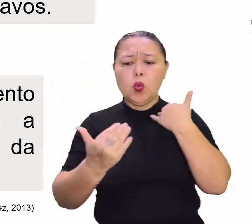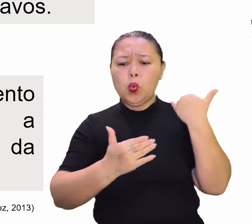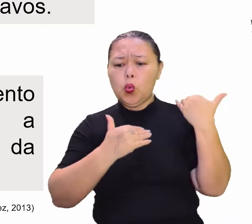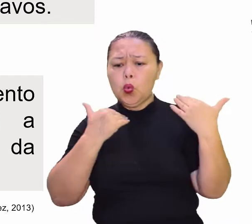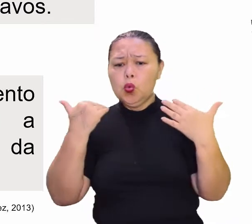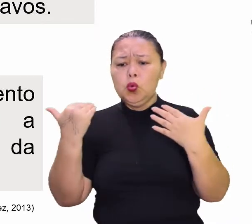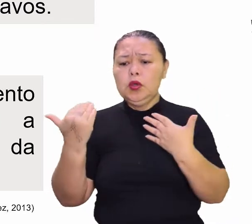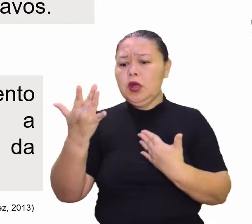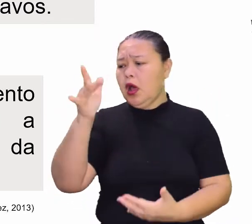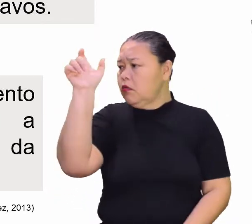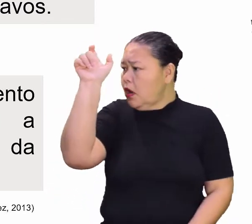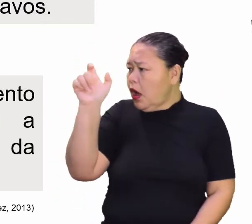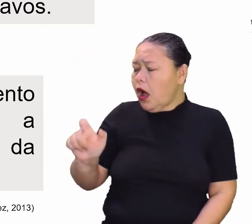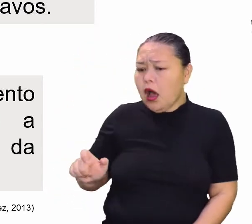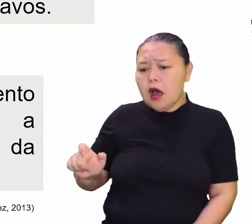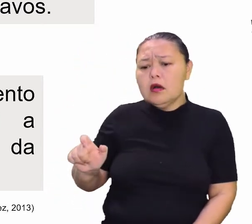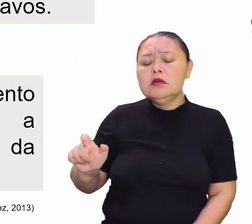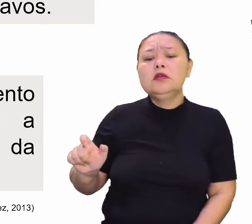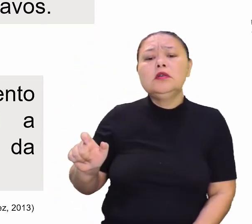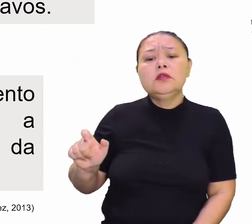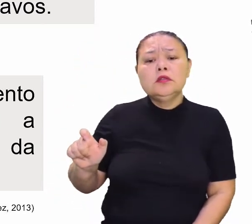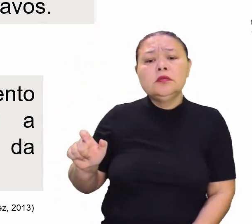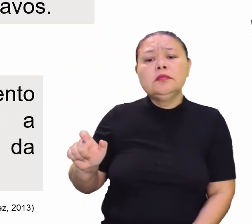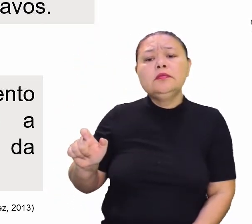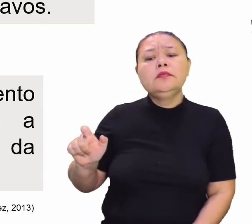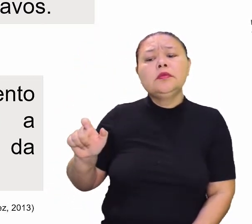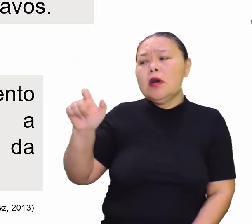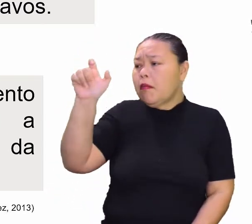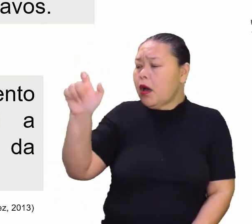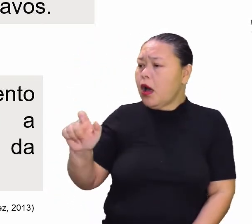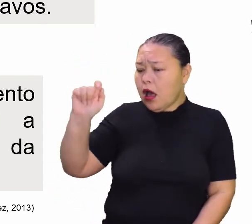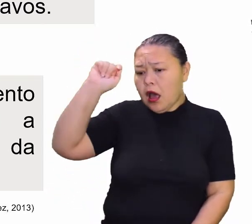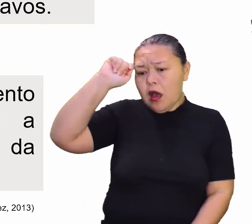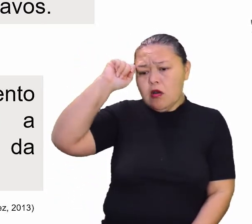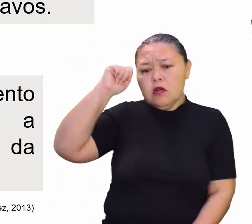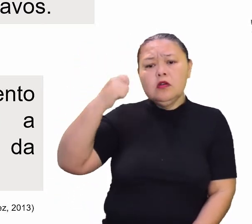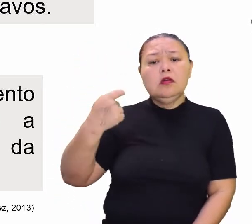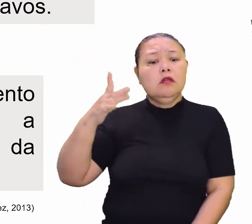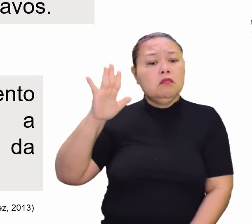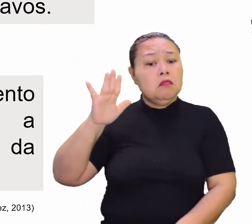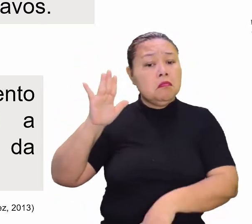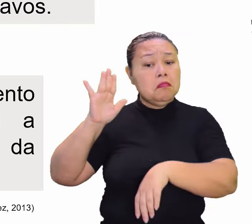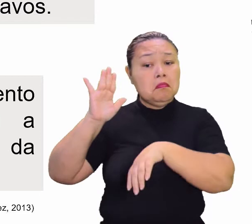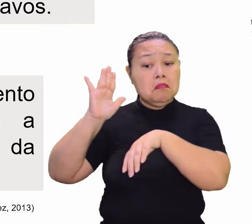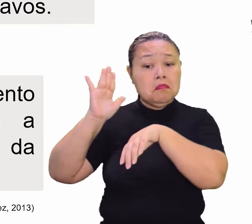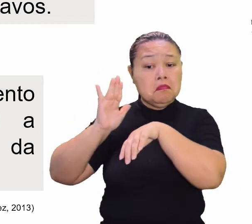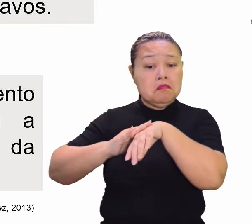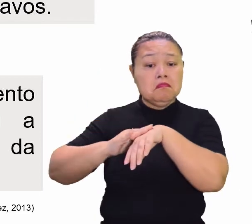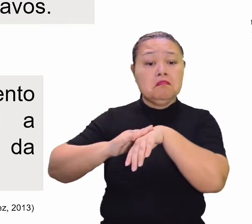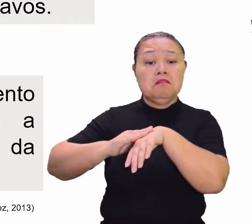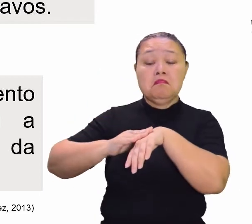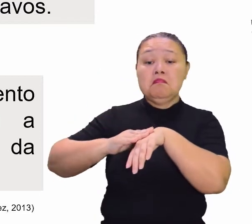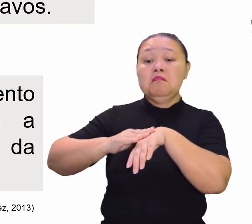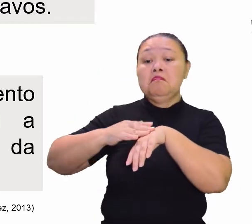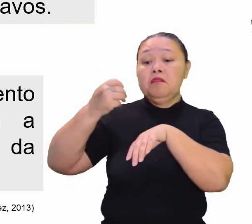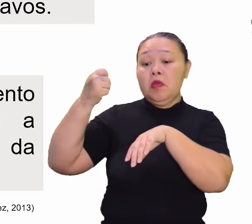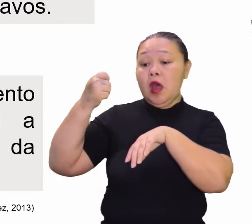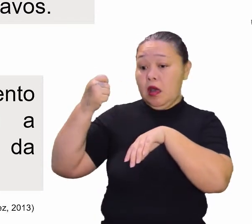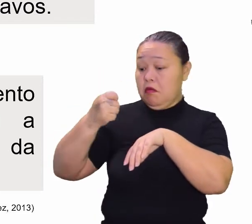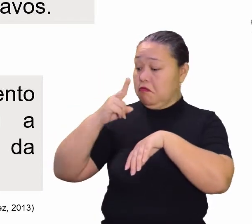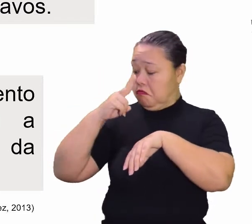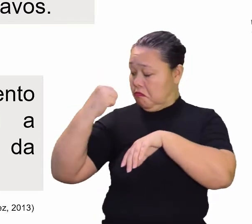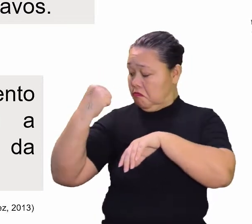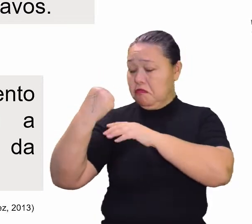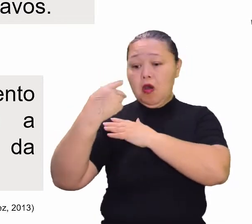indivíduos, ó, foram exatamente os indivíduos mais vigorosos e, portanto, os mais aptos ao